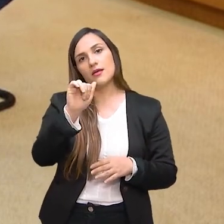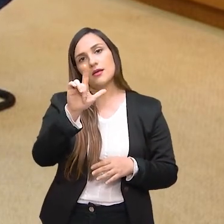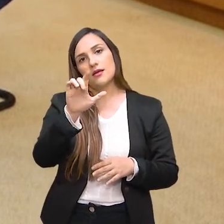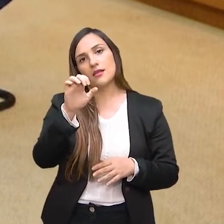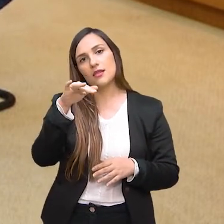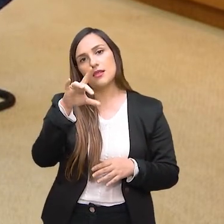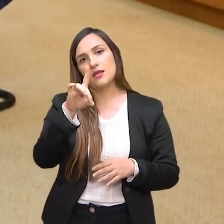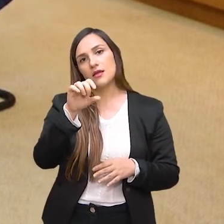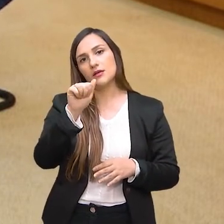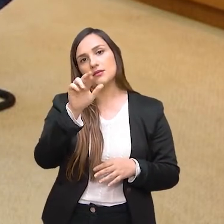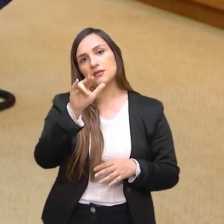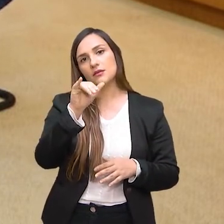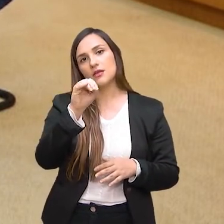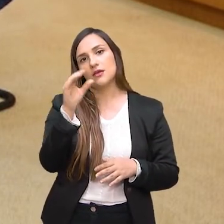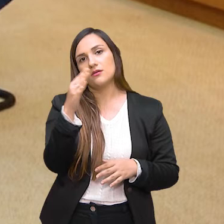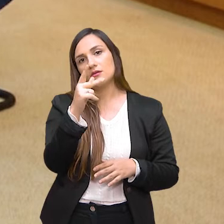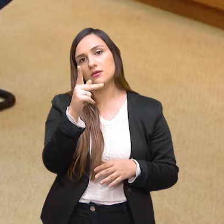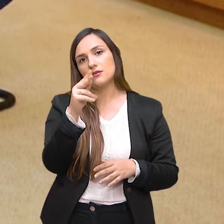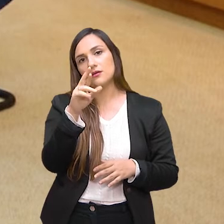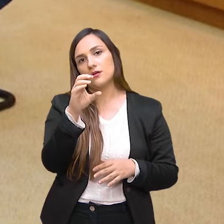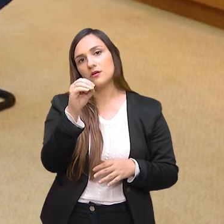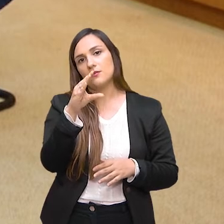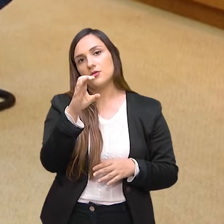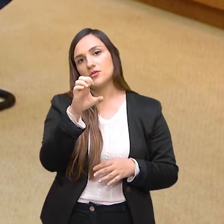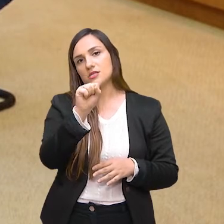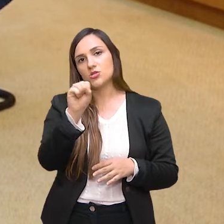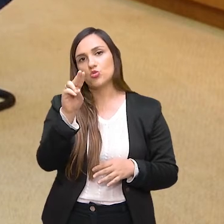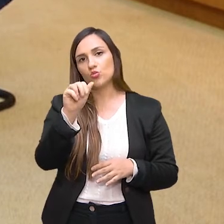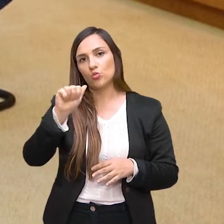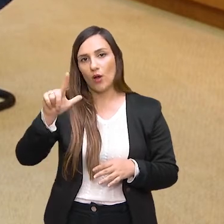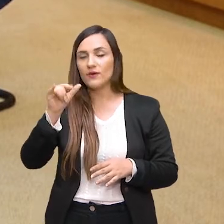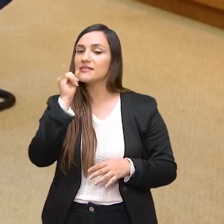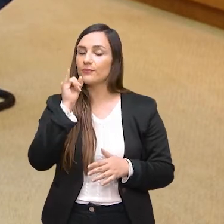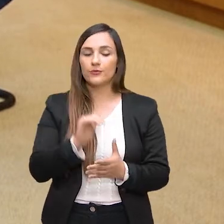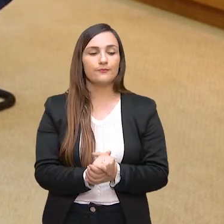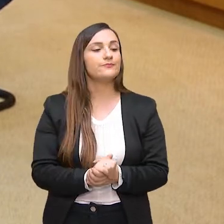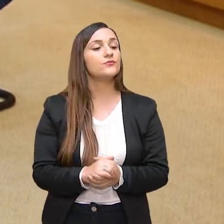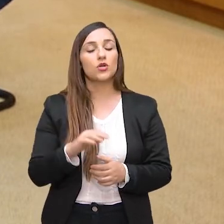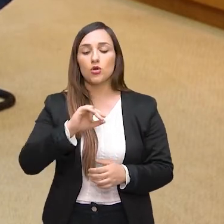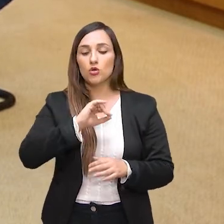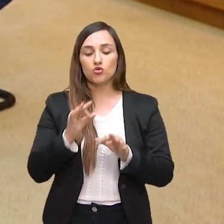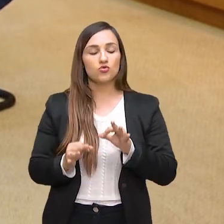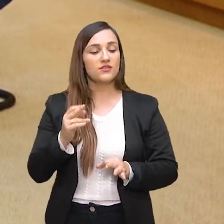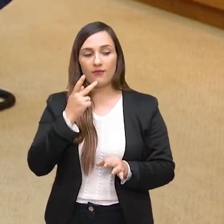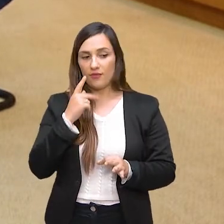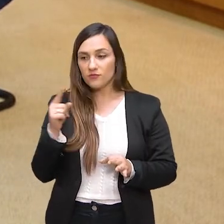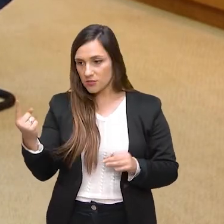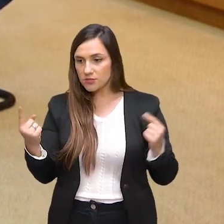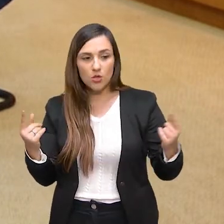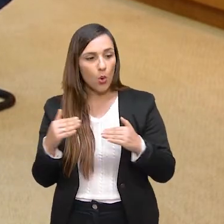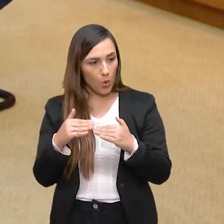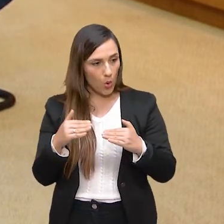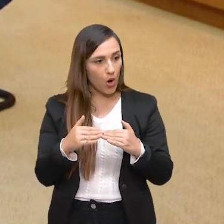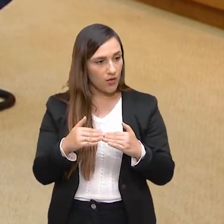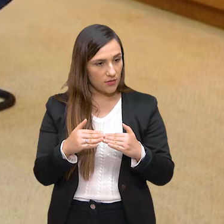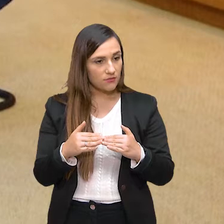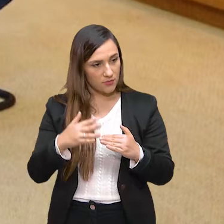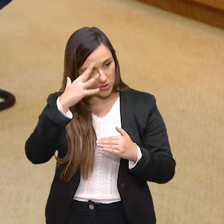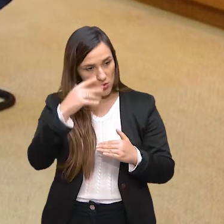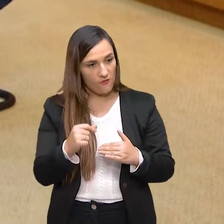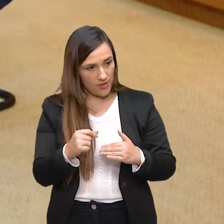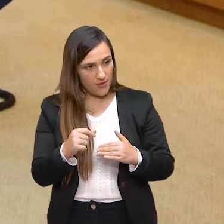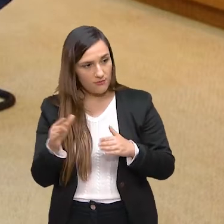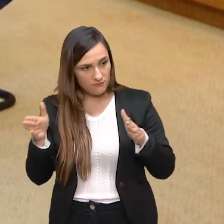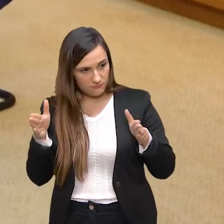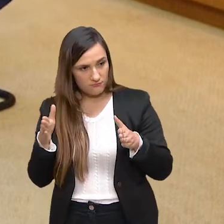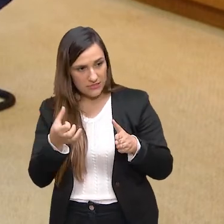Então, elas podem estabelecer o seguinte, que o juiz fará a instrução em 30 dias e que o juiz decidirá em 60 dias.